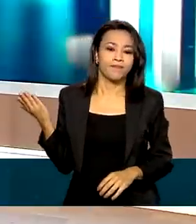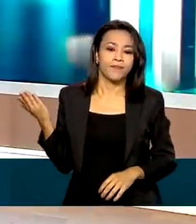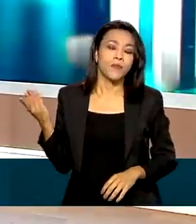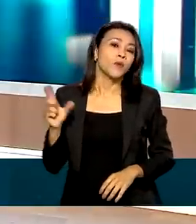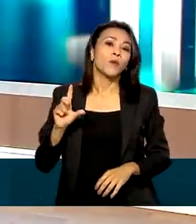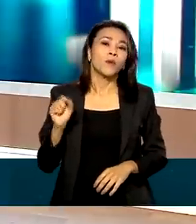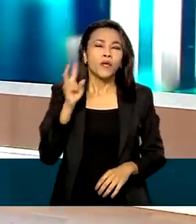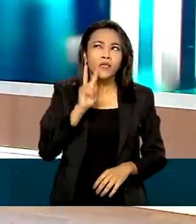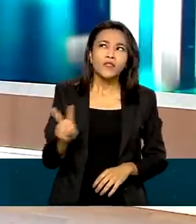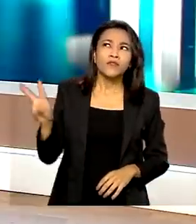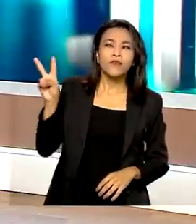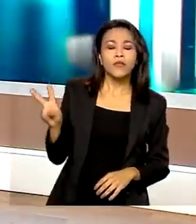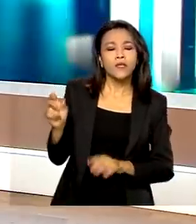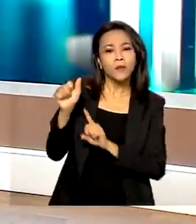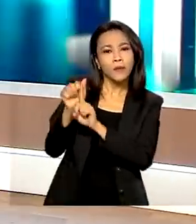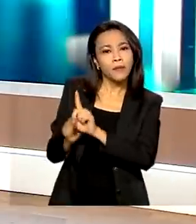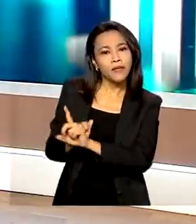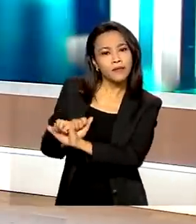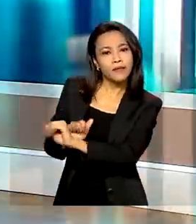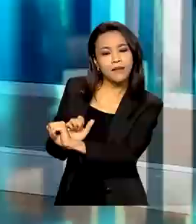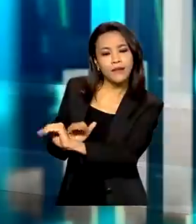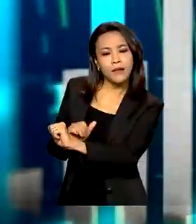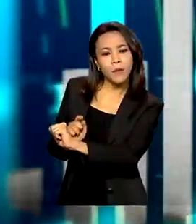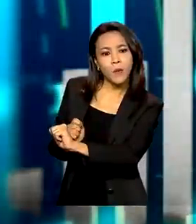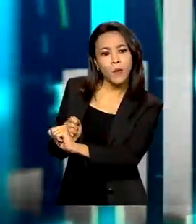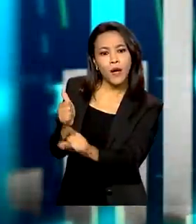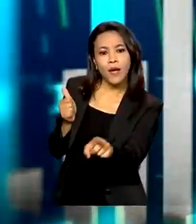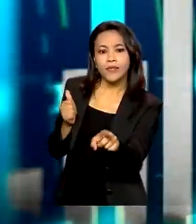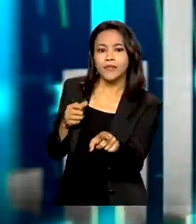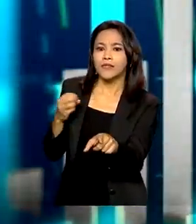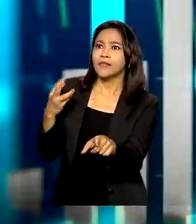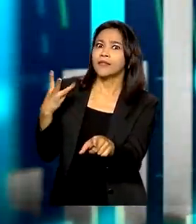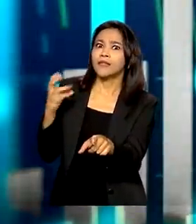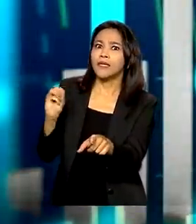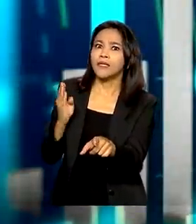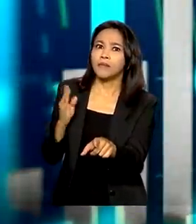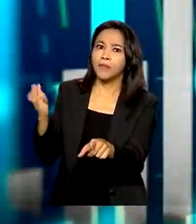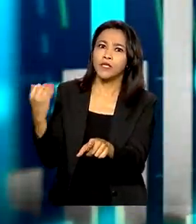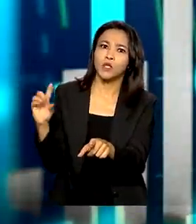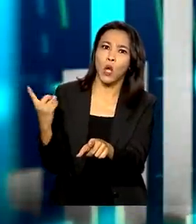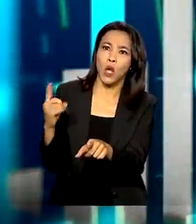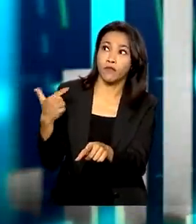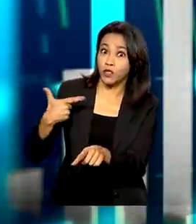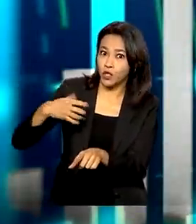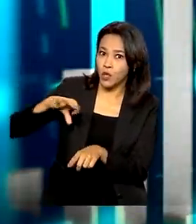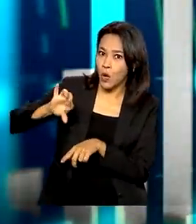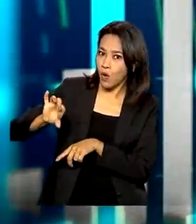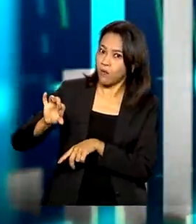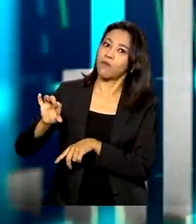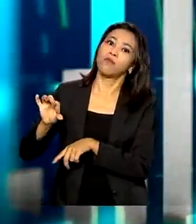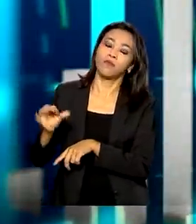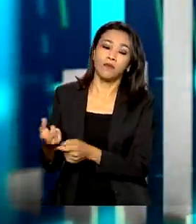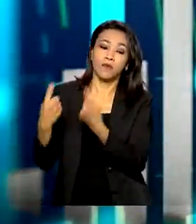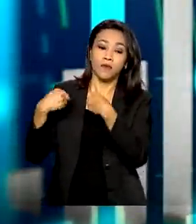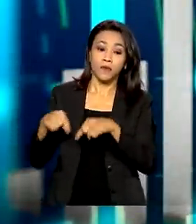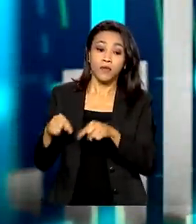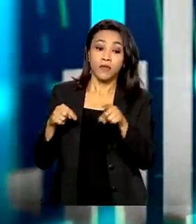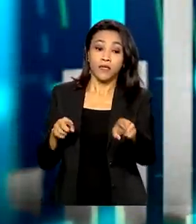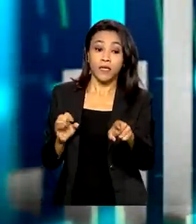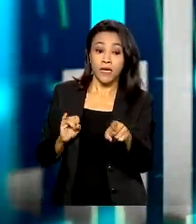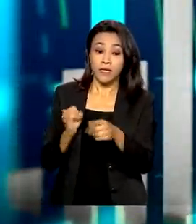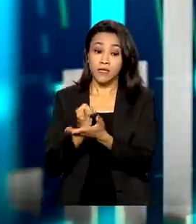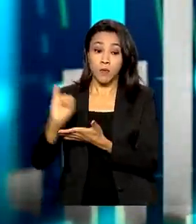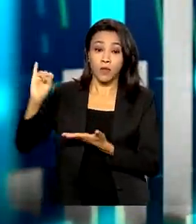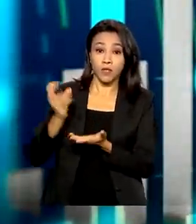que nós podemos ver é que no mês de setembro, as exportações atingiram a quase 30 bilhões de dólares, 29 bilhões, e as importações estiveram em